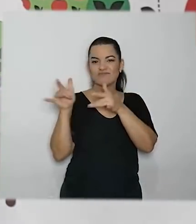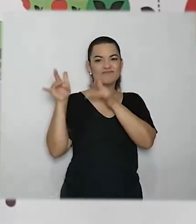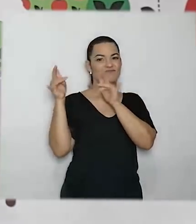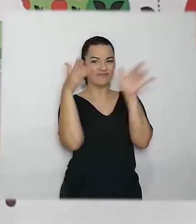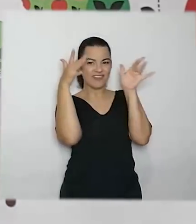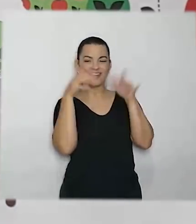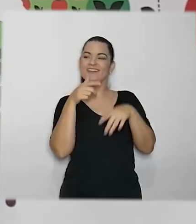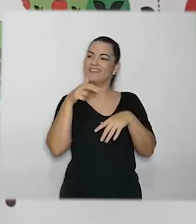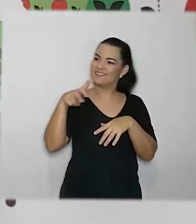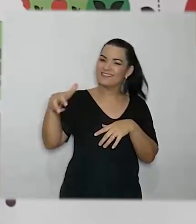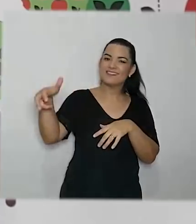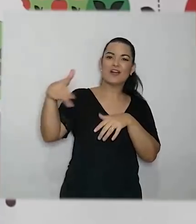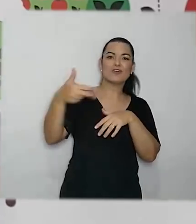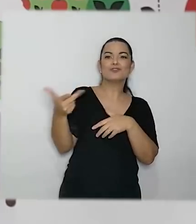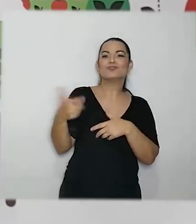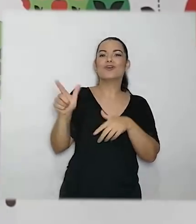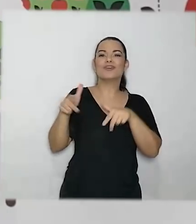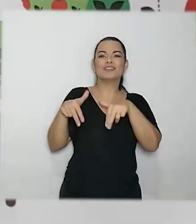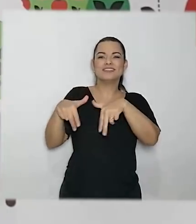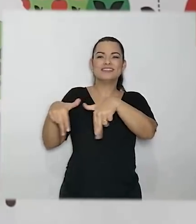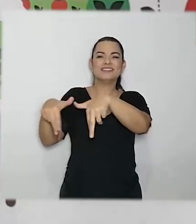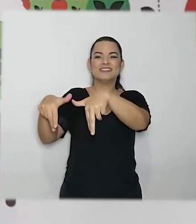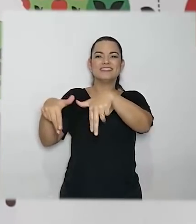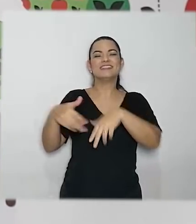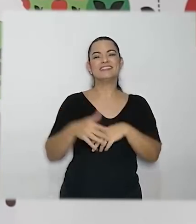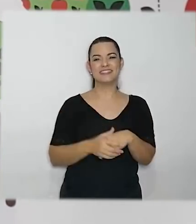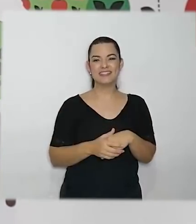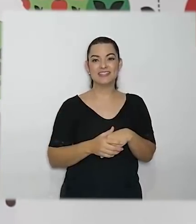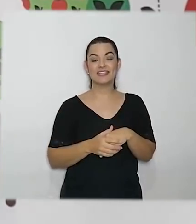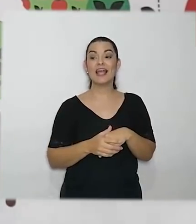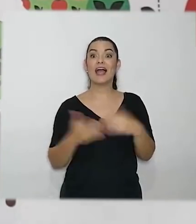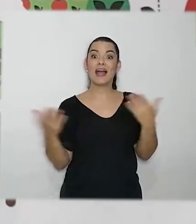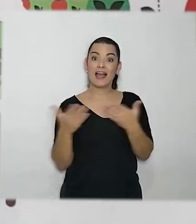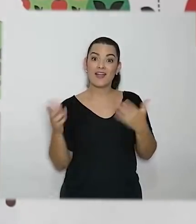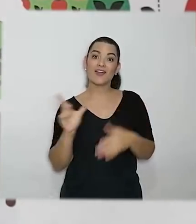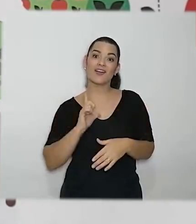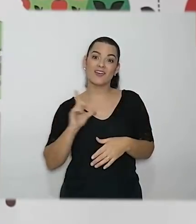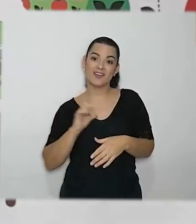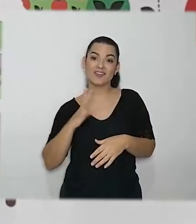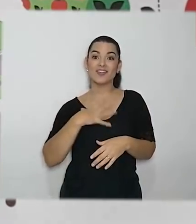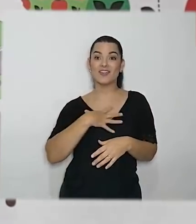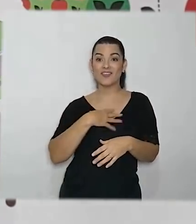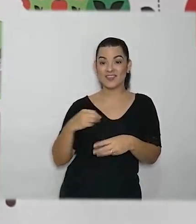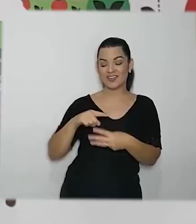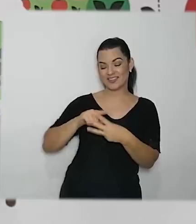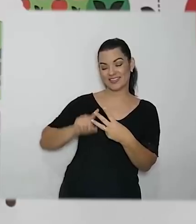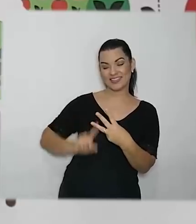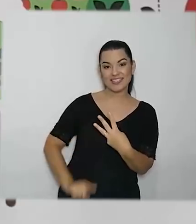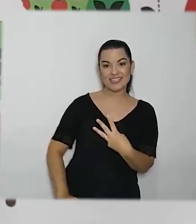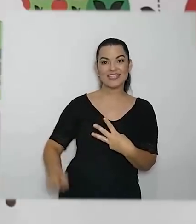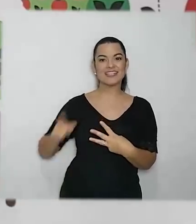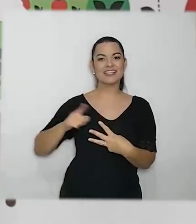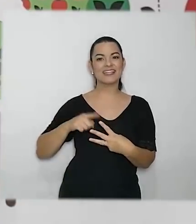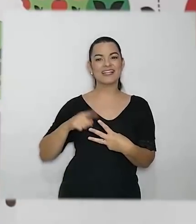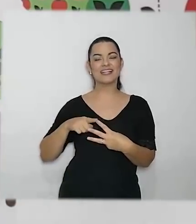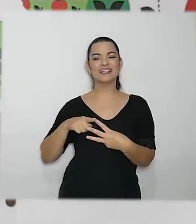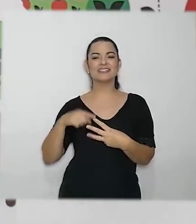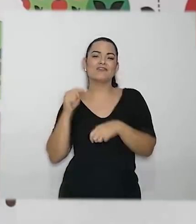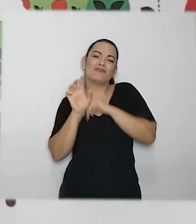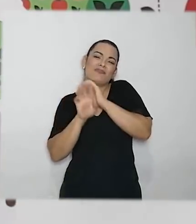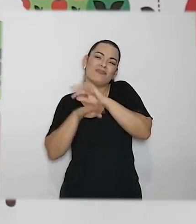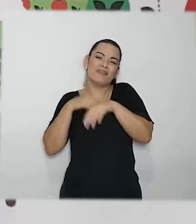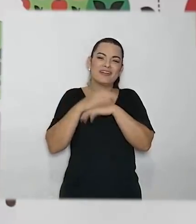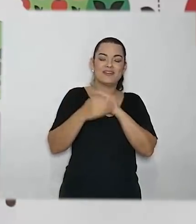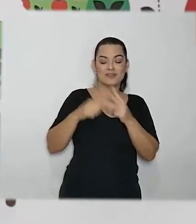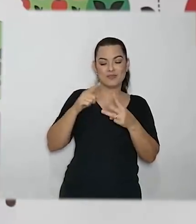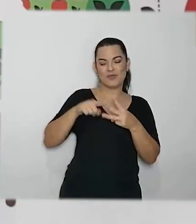vivem cercados por medoninhos. Um manhoso, um assanhado, um acanhado, os